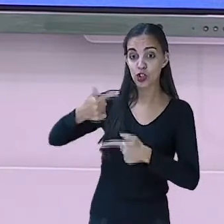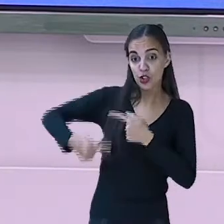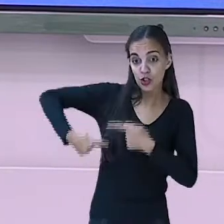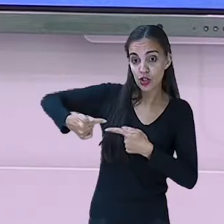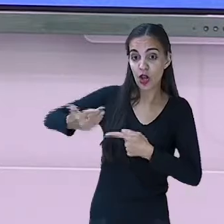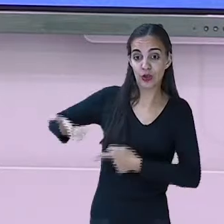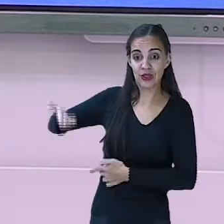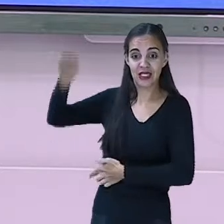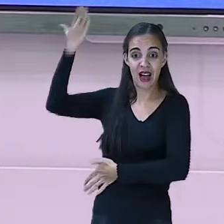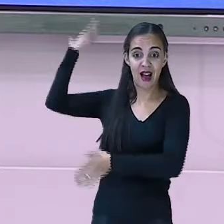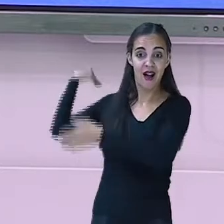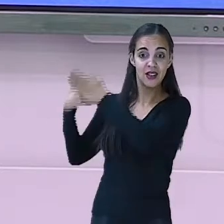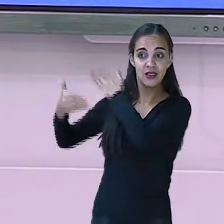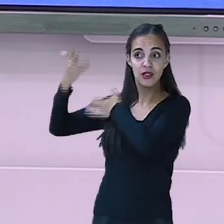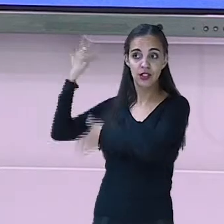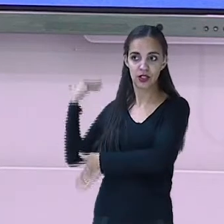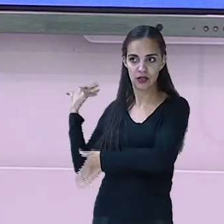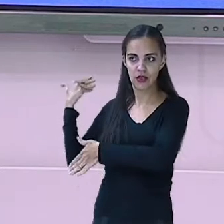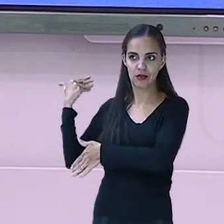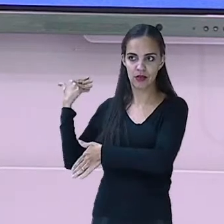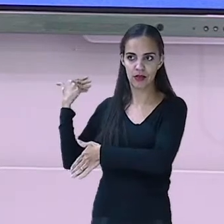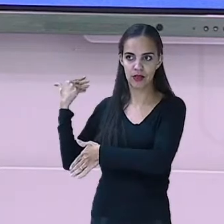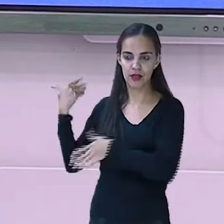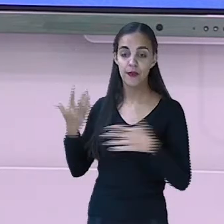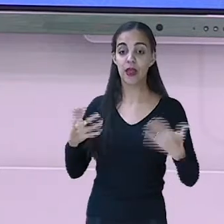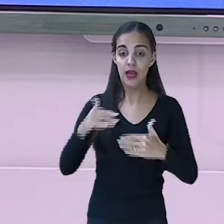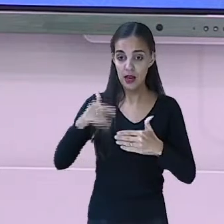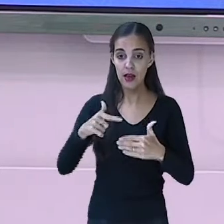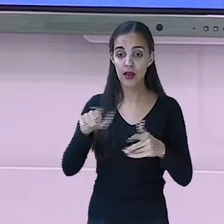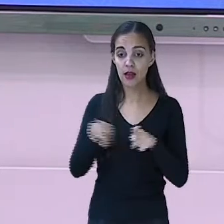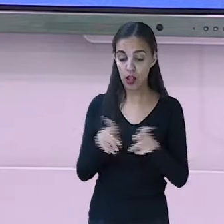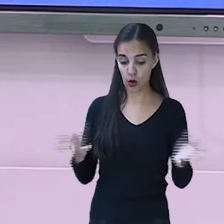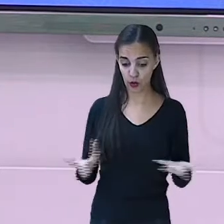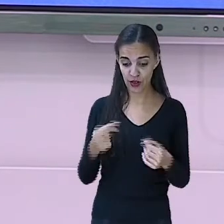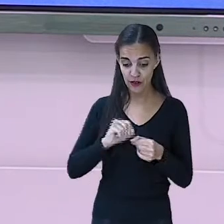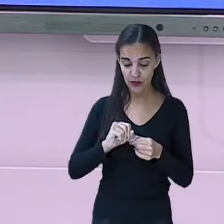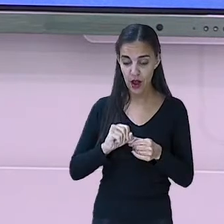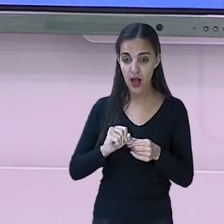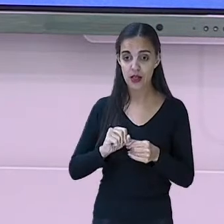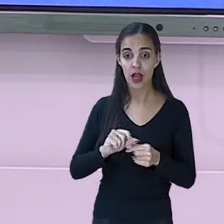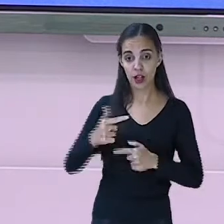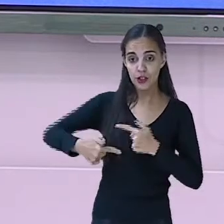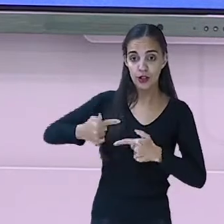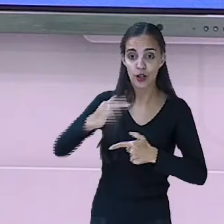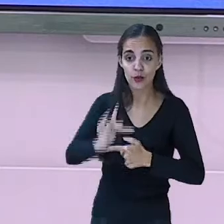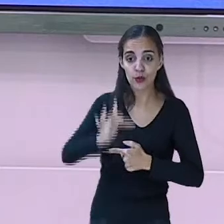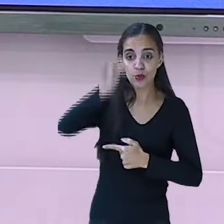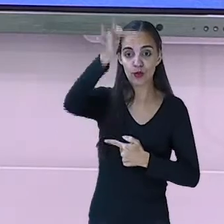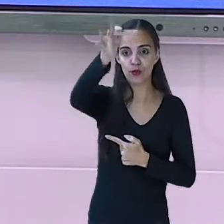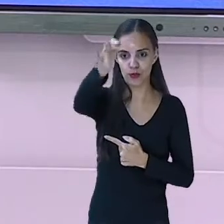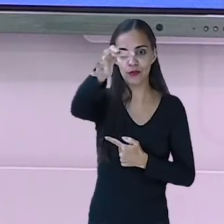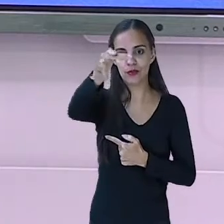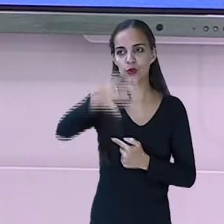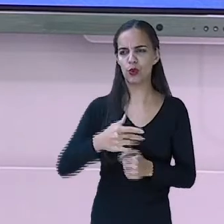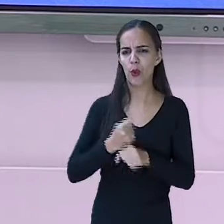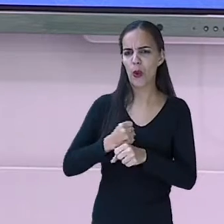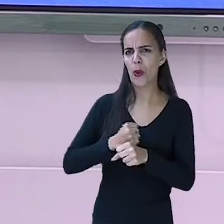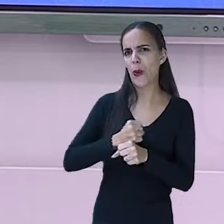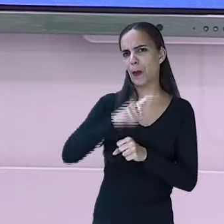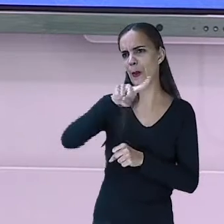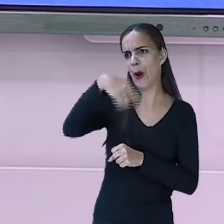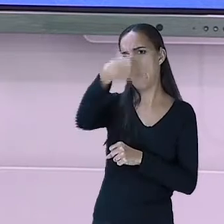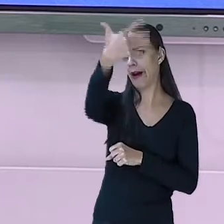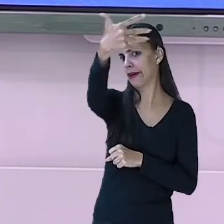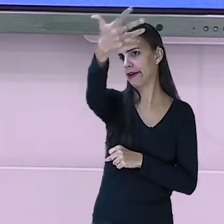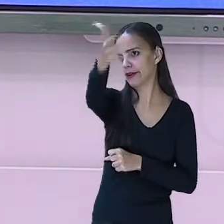anteriores à minha, anteriores à sua. Então, será que hoje nós temos